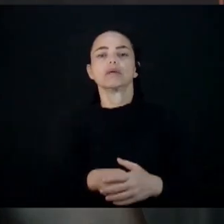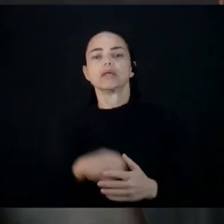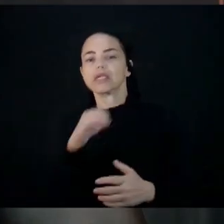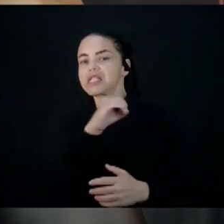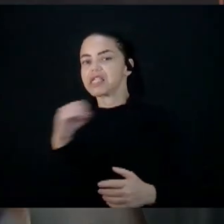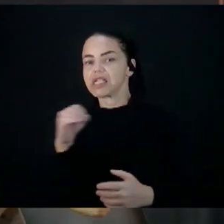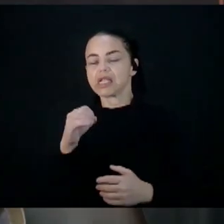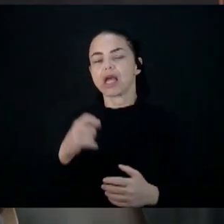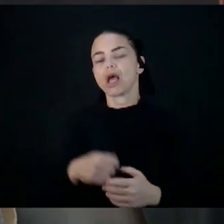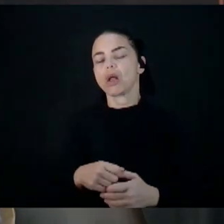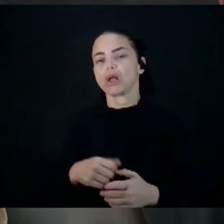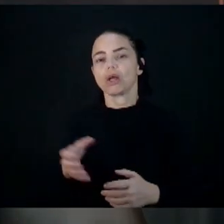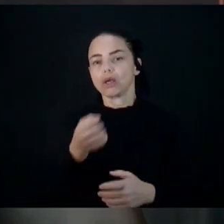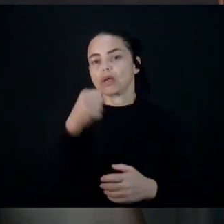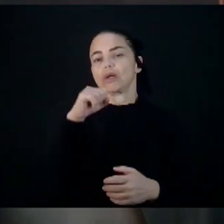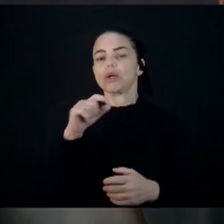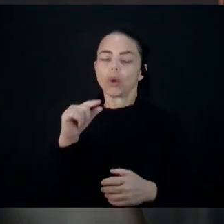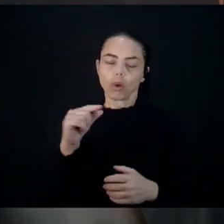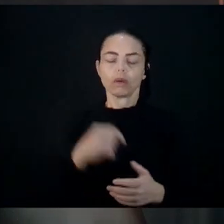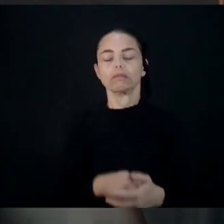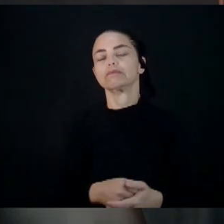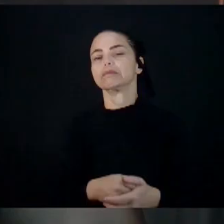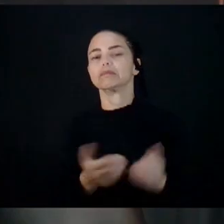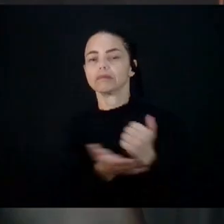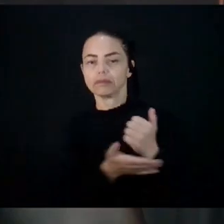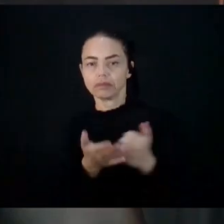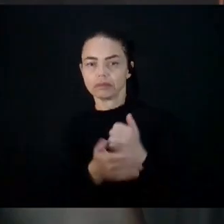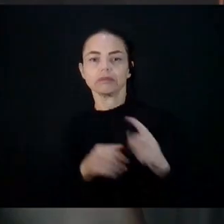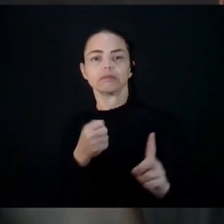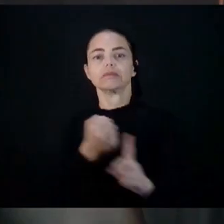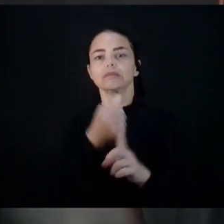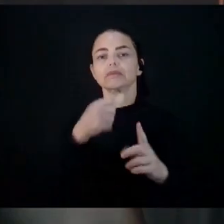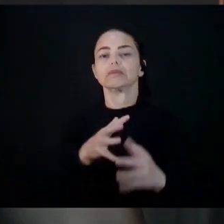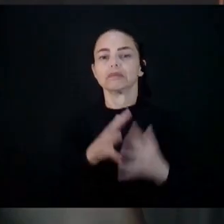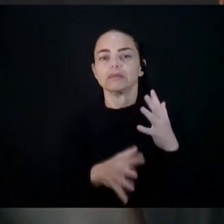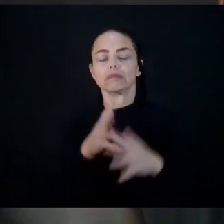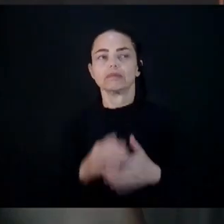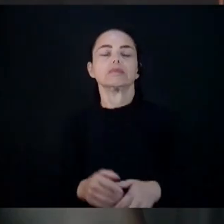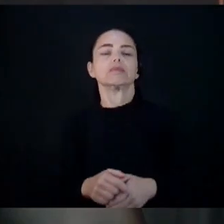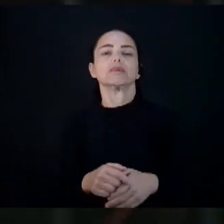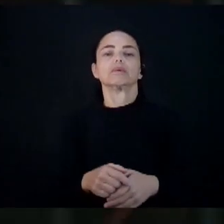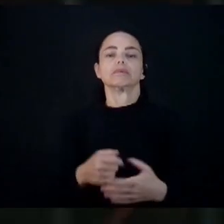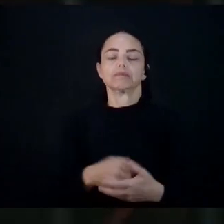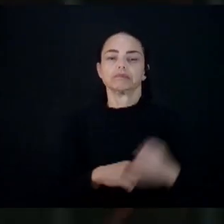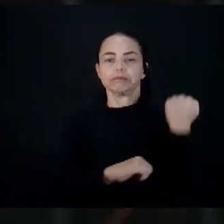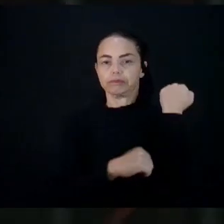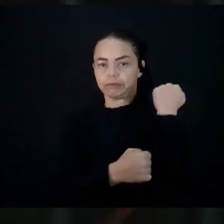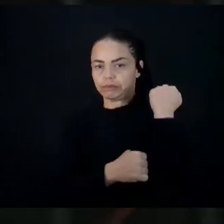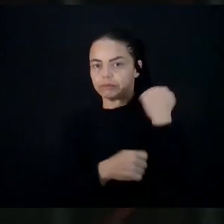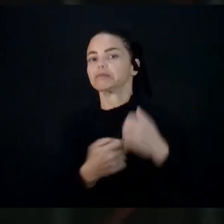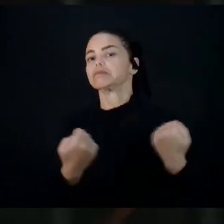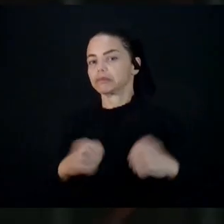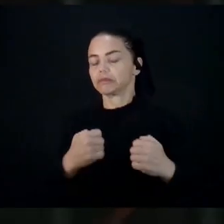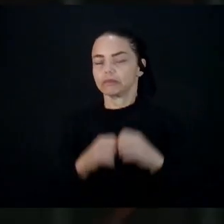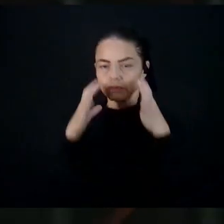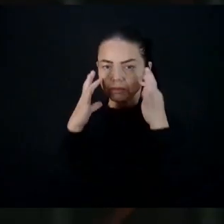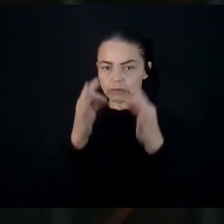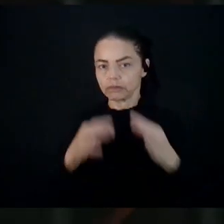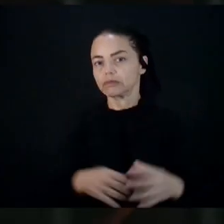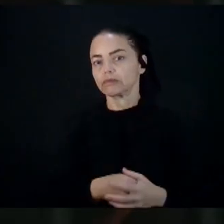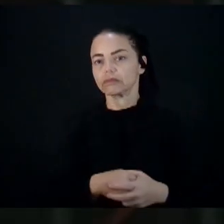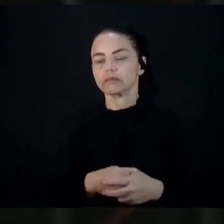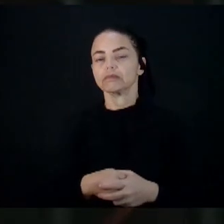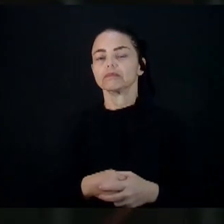qualquer dose, mesmo que seja pequena, já é suficiente para afetar reflexos, afetar a coordenação. Precisamos estar atentos.